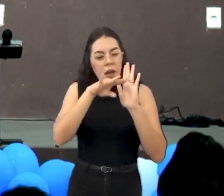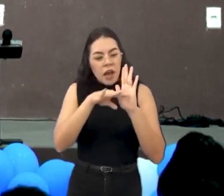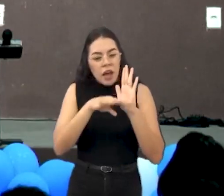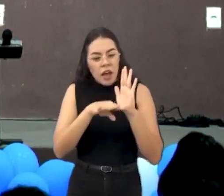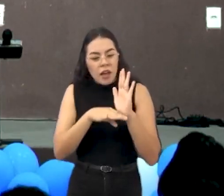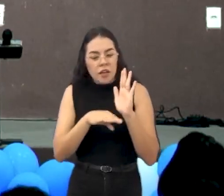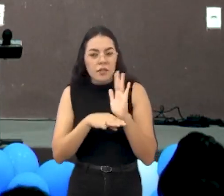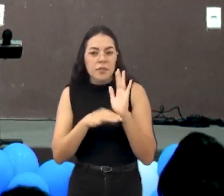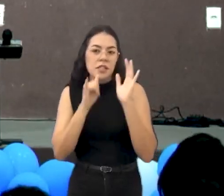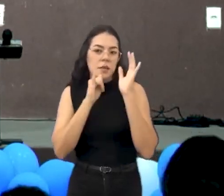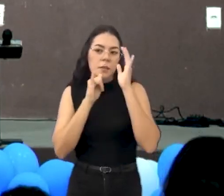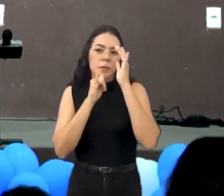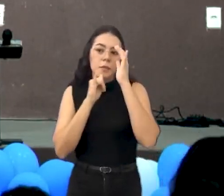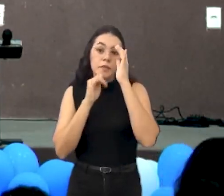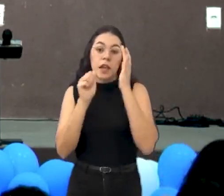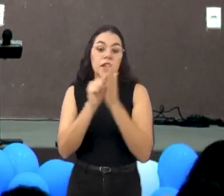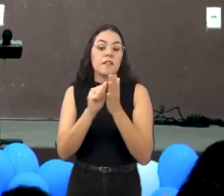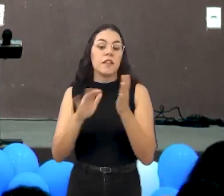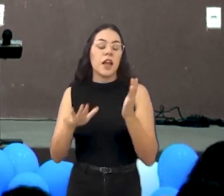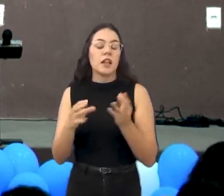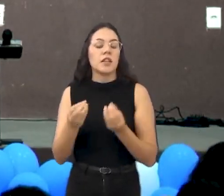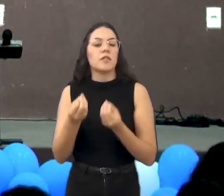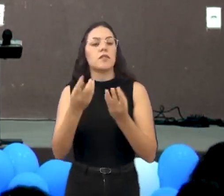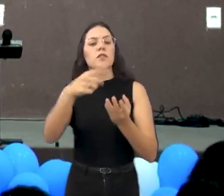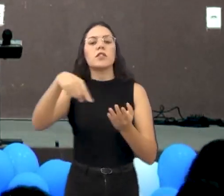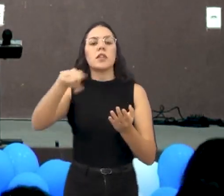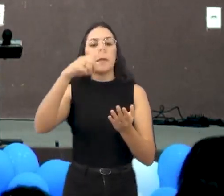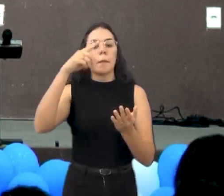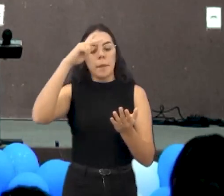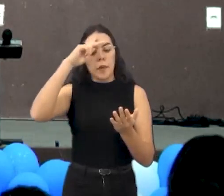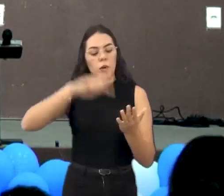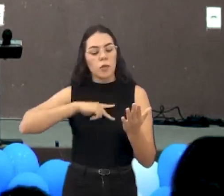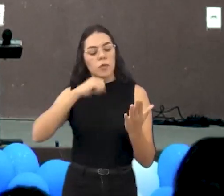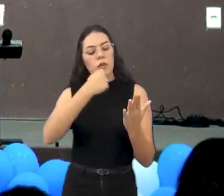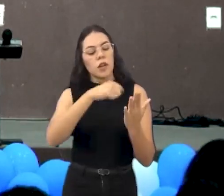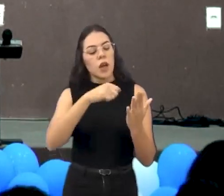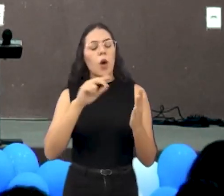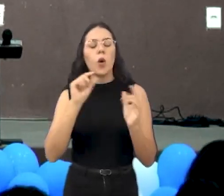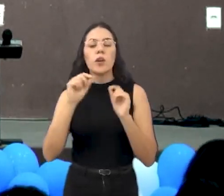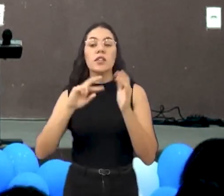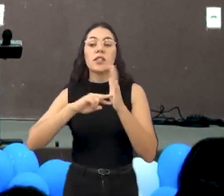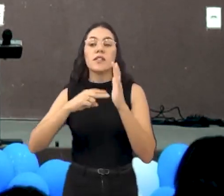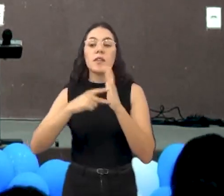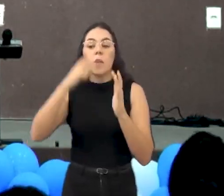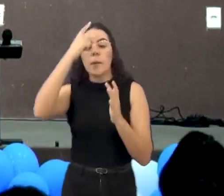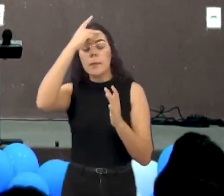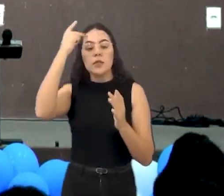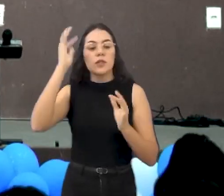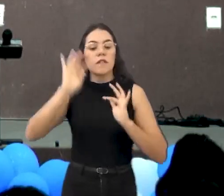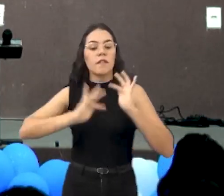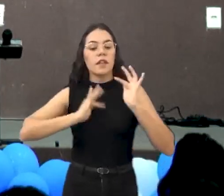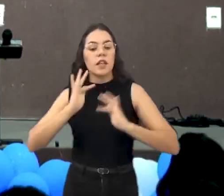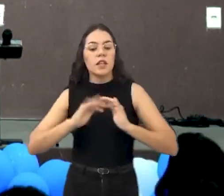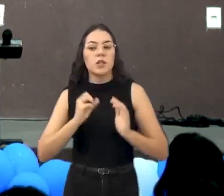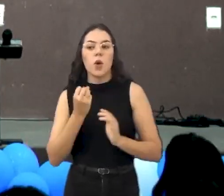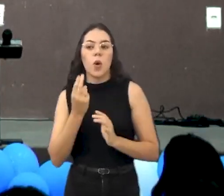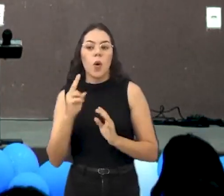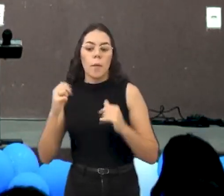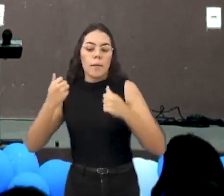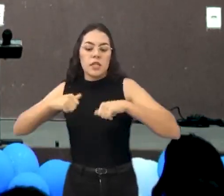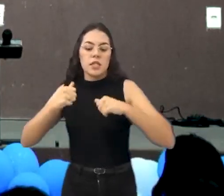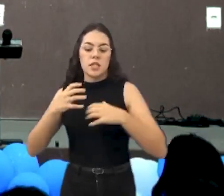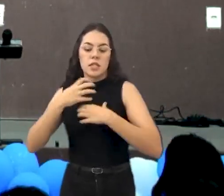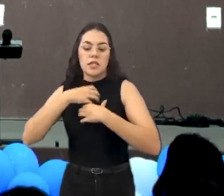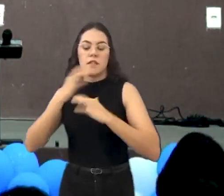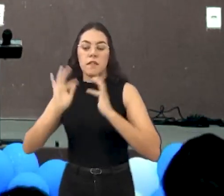der a tarefa de você fazer uma lista do que é uma pessoa feliz, ou do que você precisa para ser feliz,